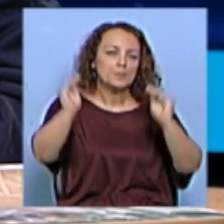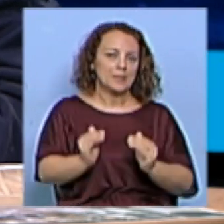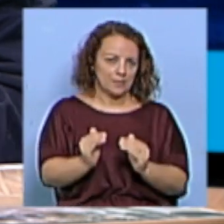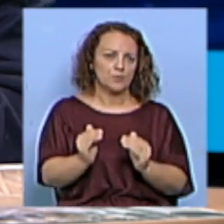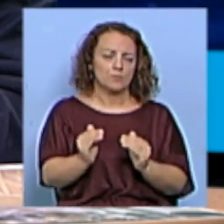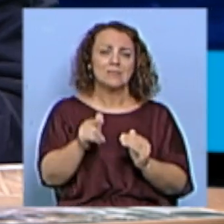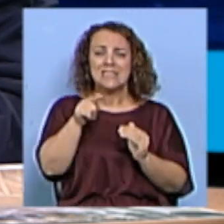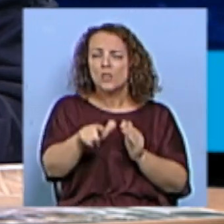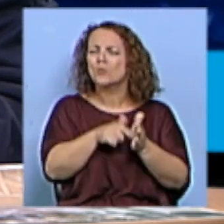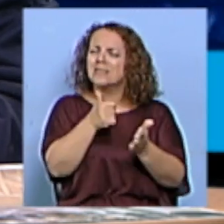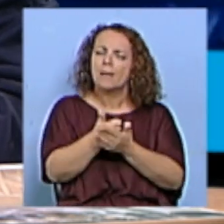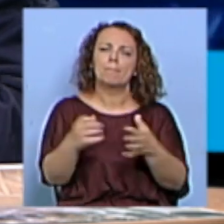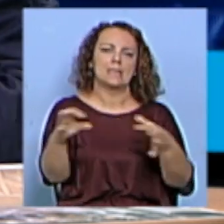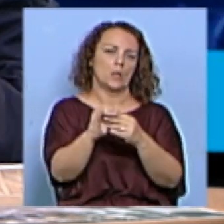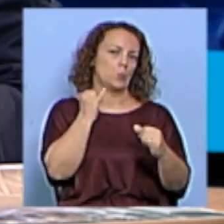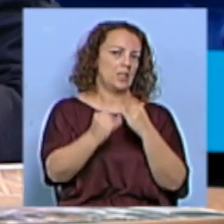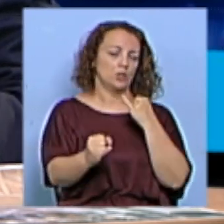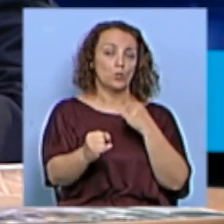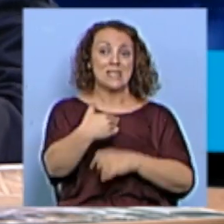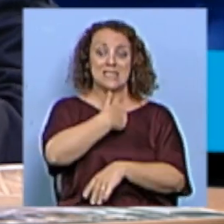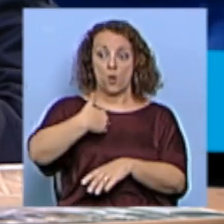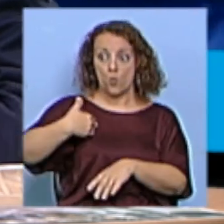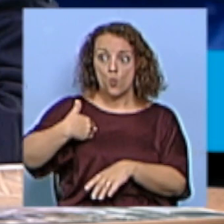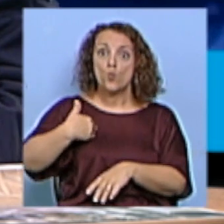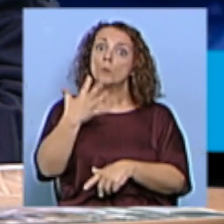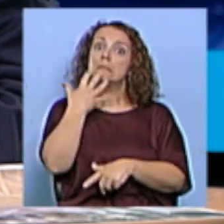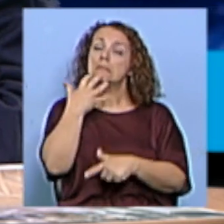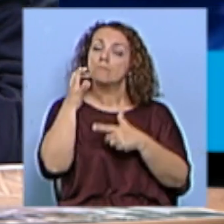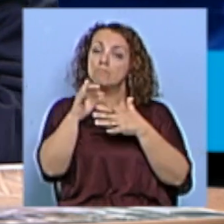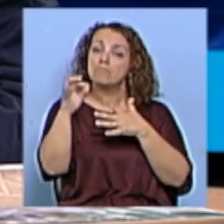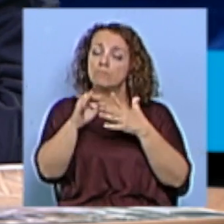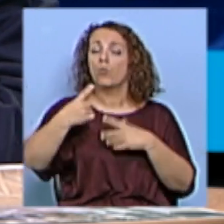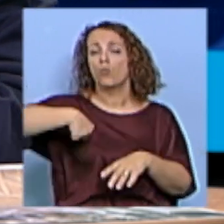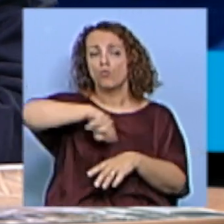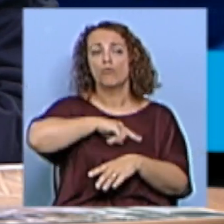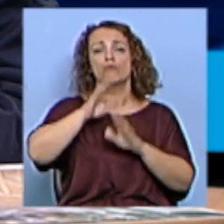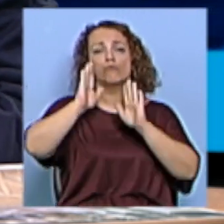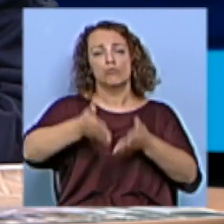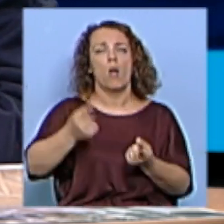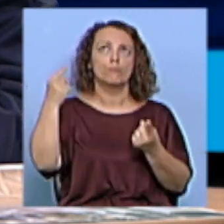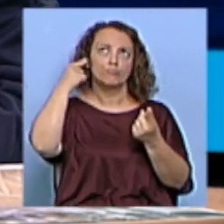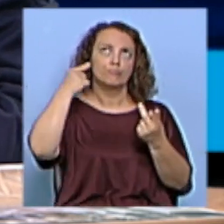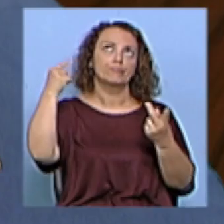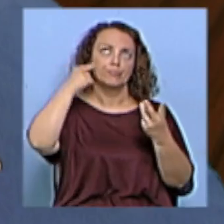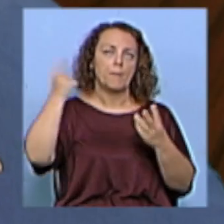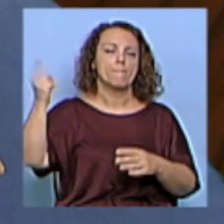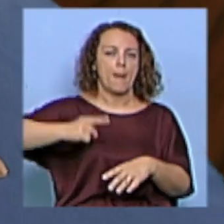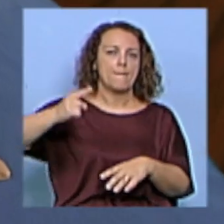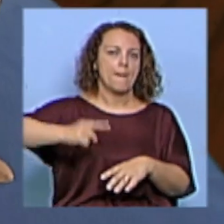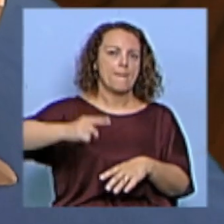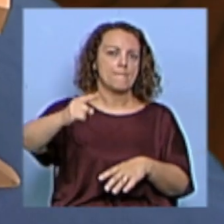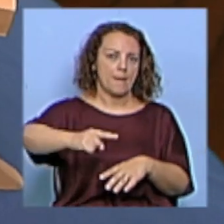com risco. E, portanto, as questões de saúde ainda são aquelas que nós já temos ouvido falar constantemente.